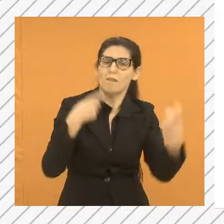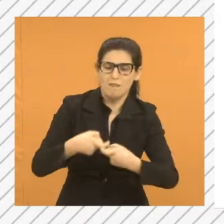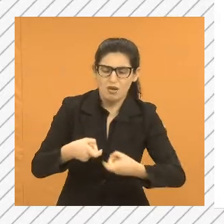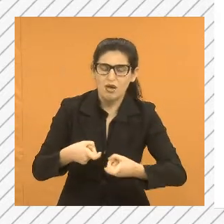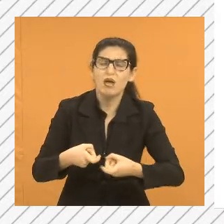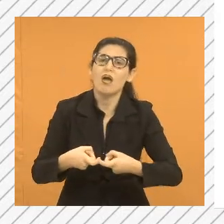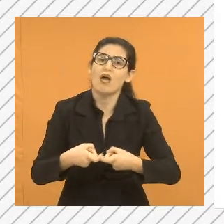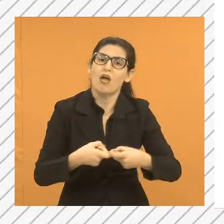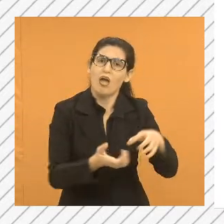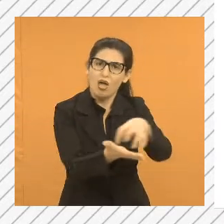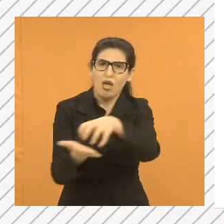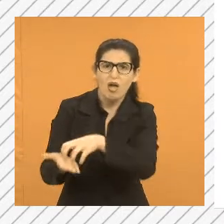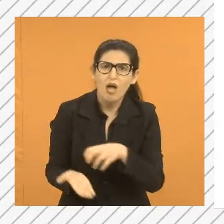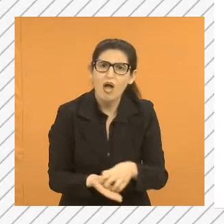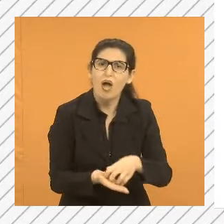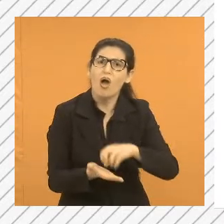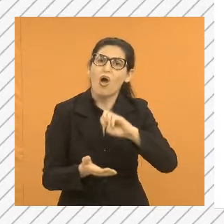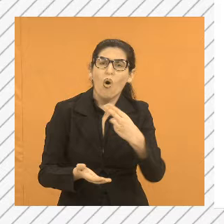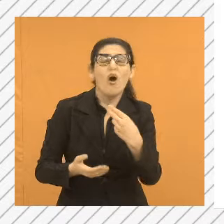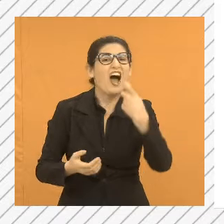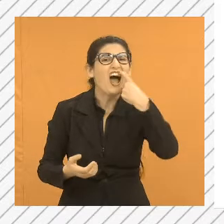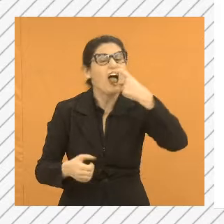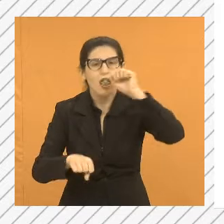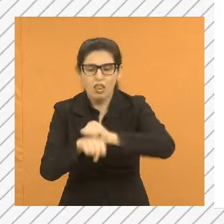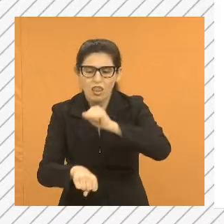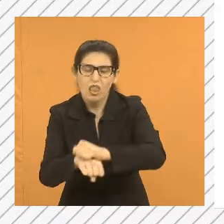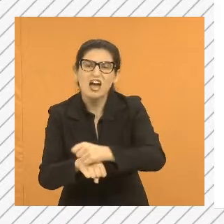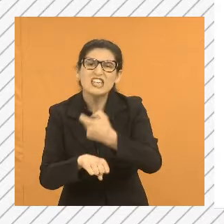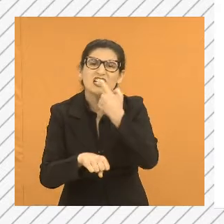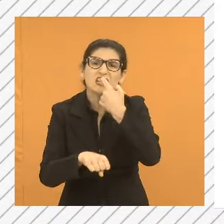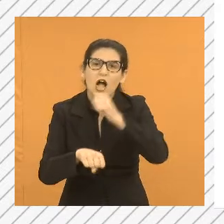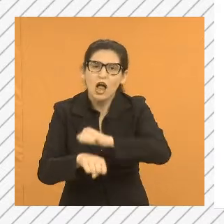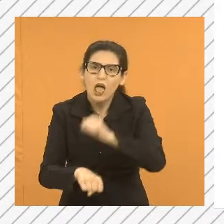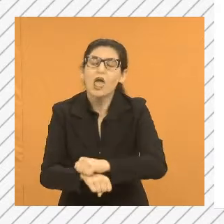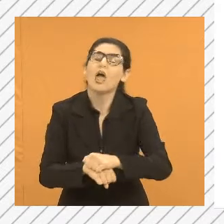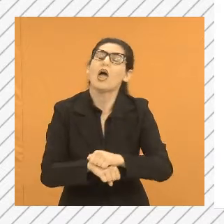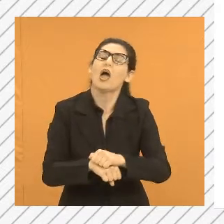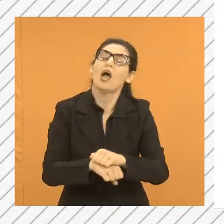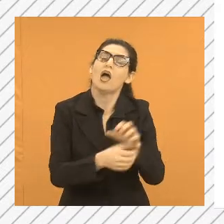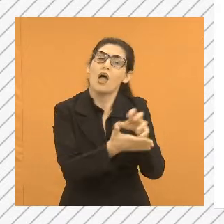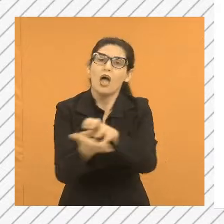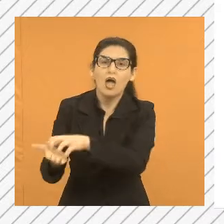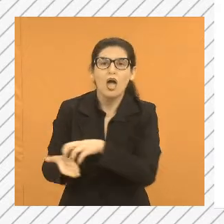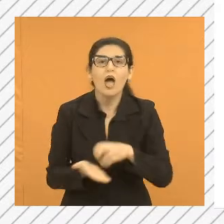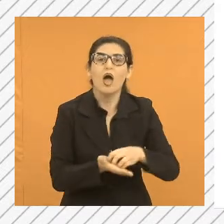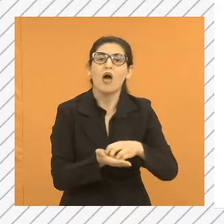médica, consultório ou clínica odontológica, consultório ou clínica